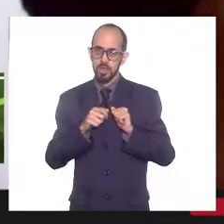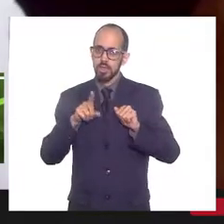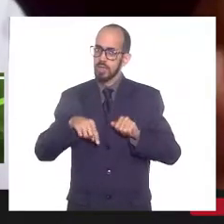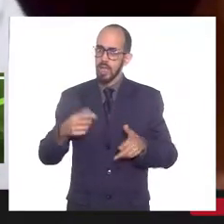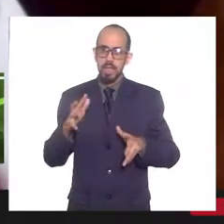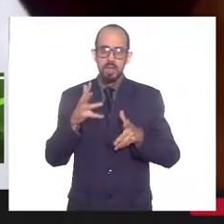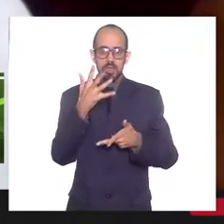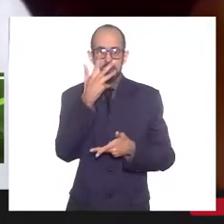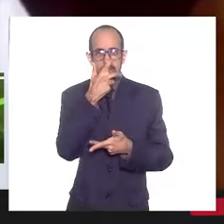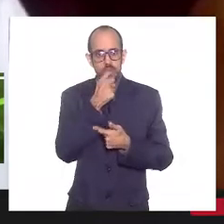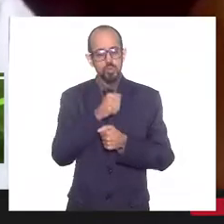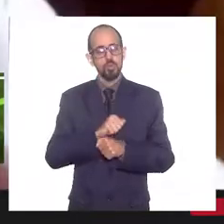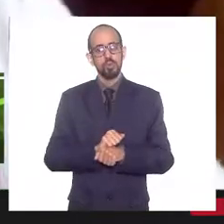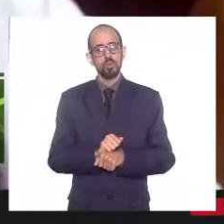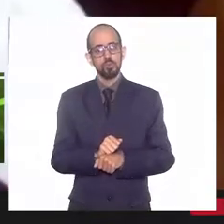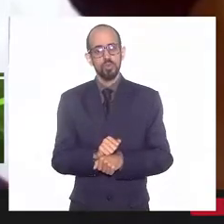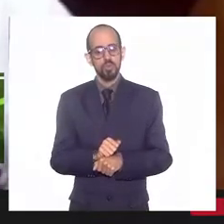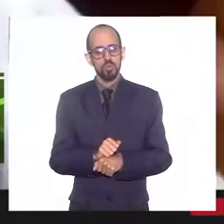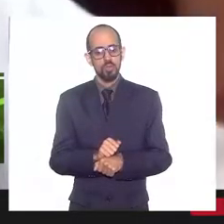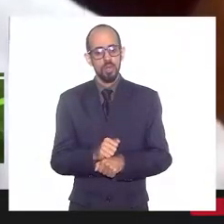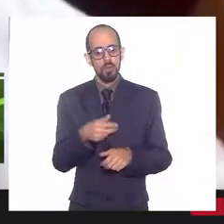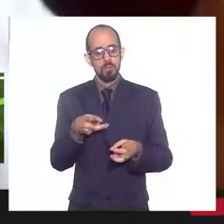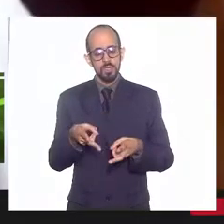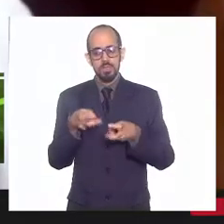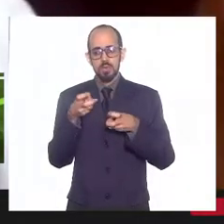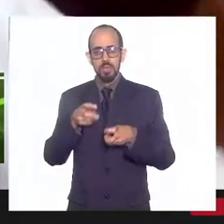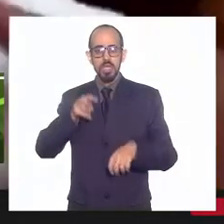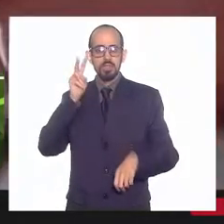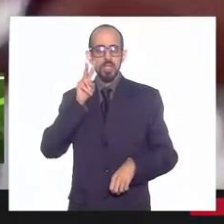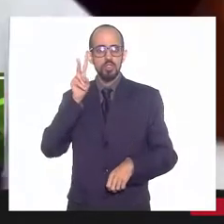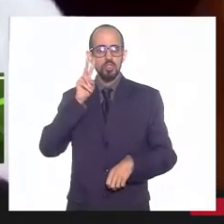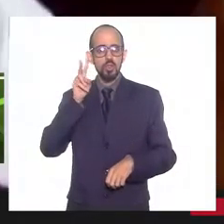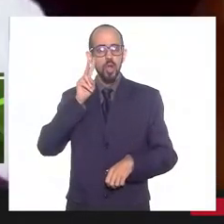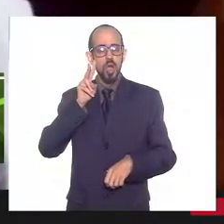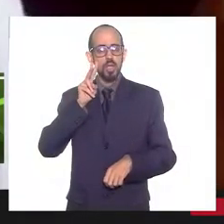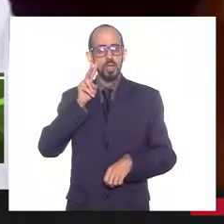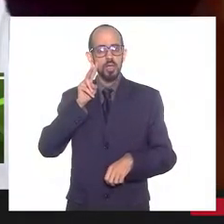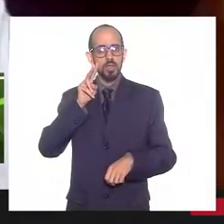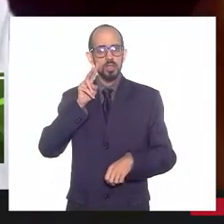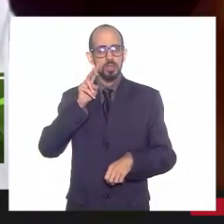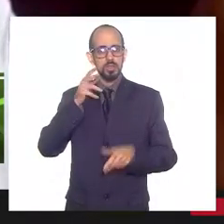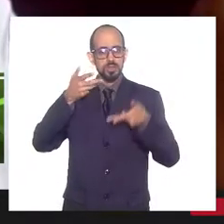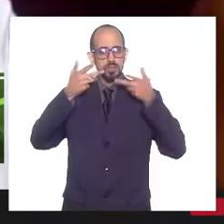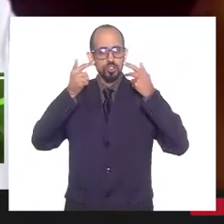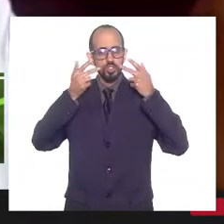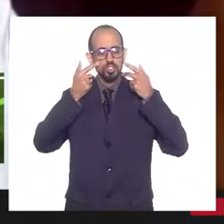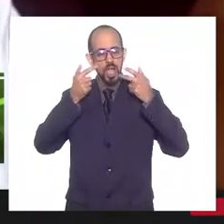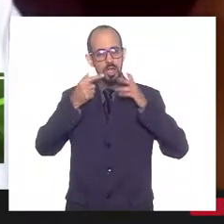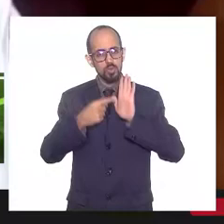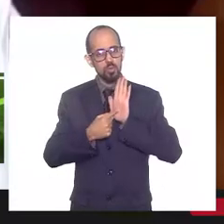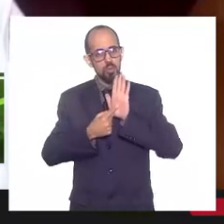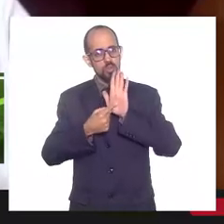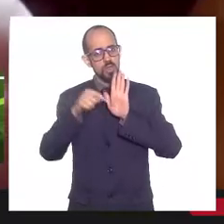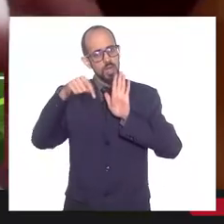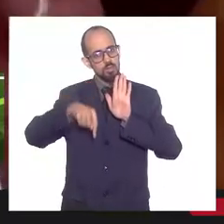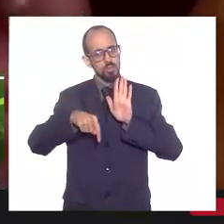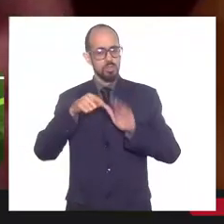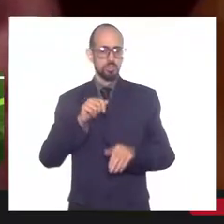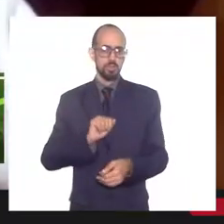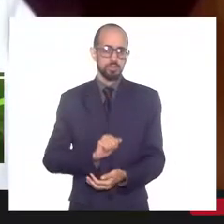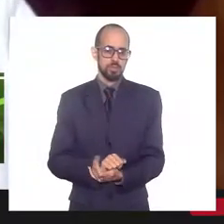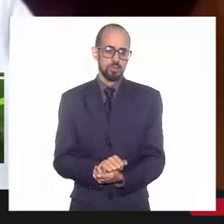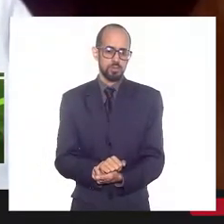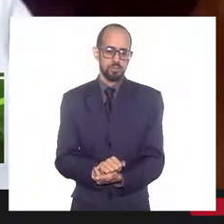brilhante essa essa história esse espetáculo apresentado por vocês então